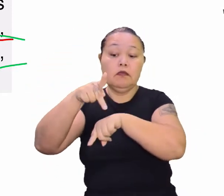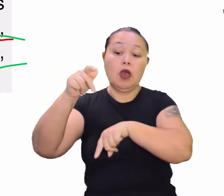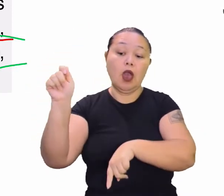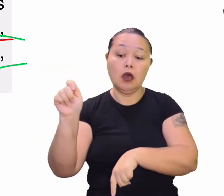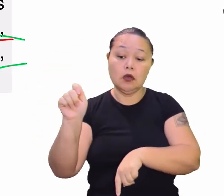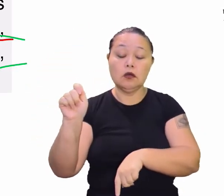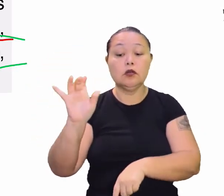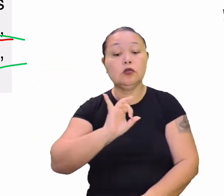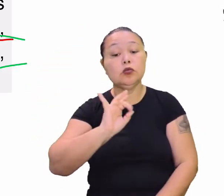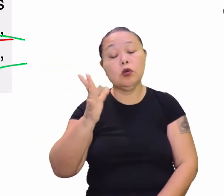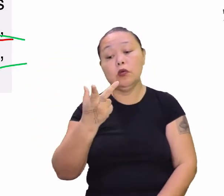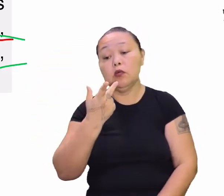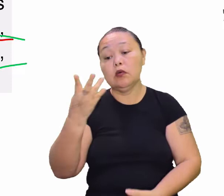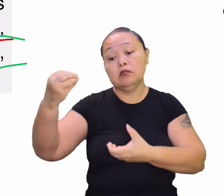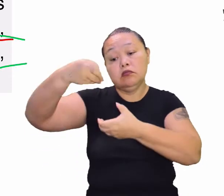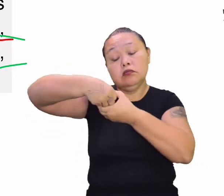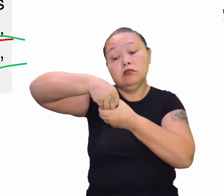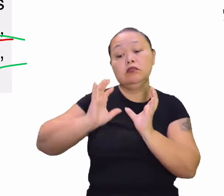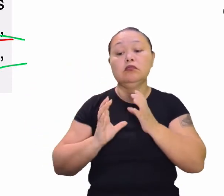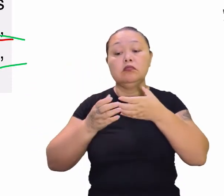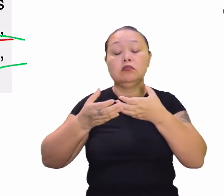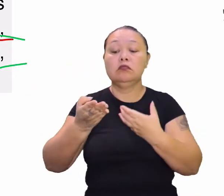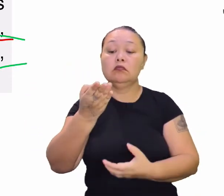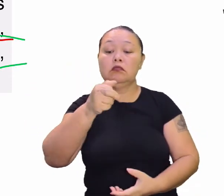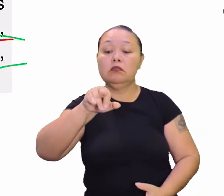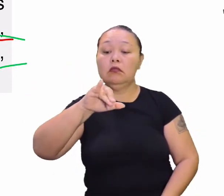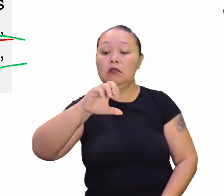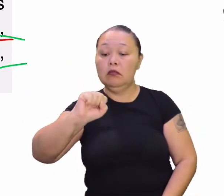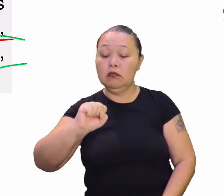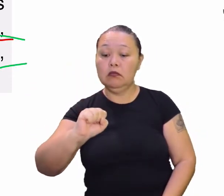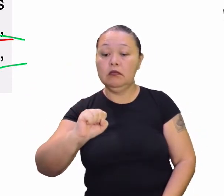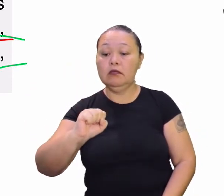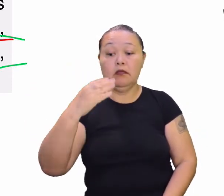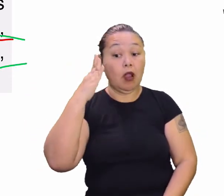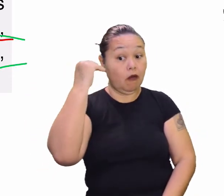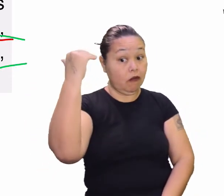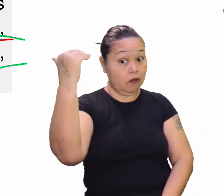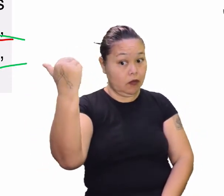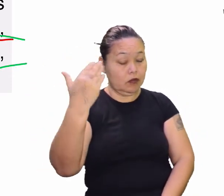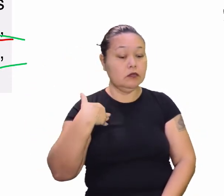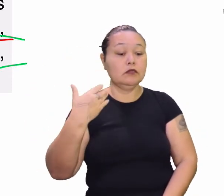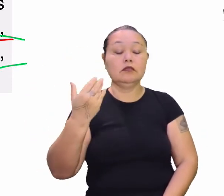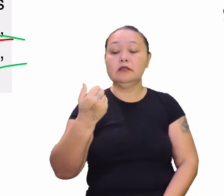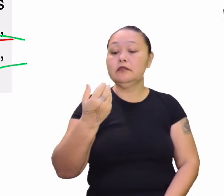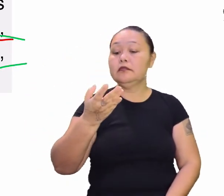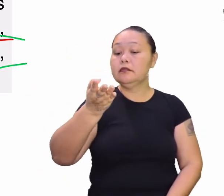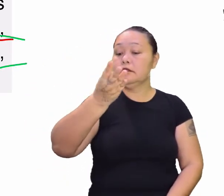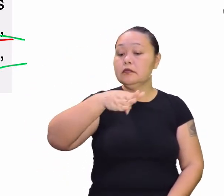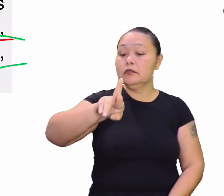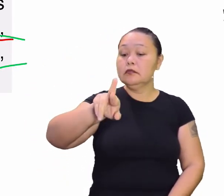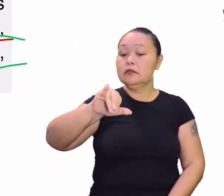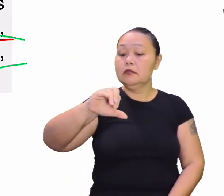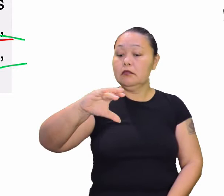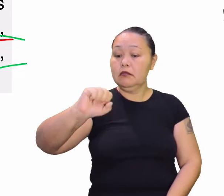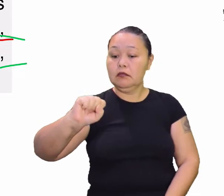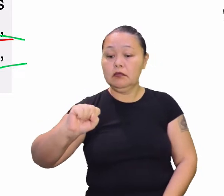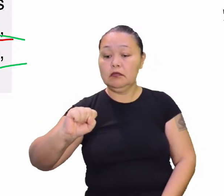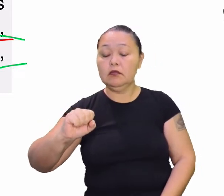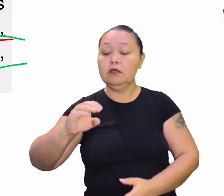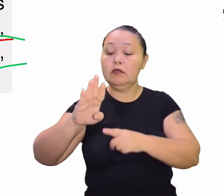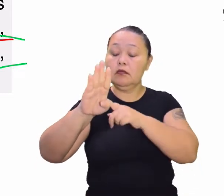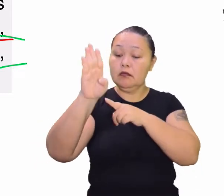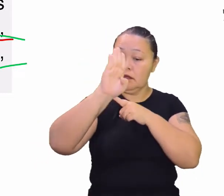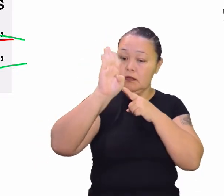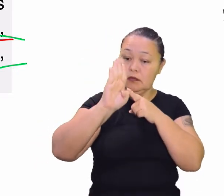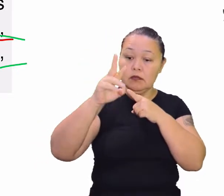emergente. Só que eles não fazem parte do famoso aí, ó, que a gente falou em várias aulas, ó, BRICS.